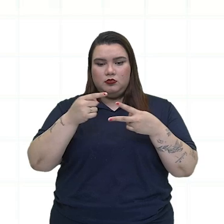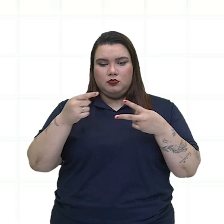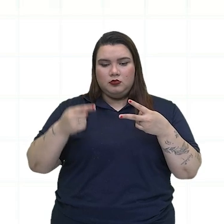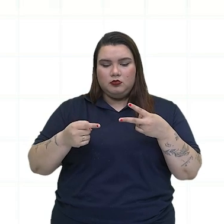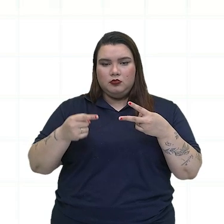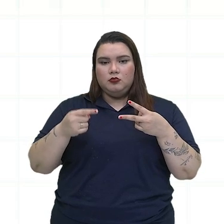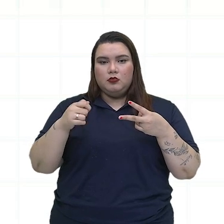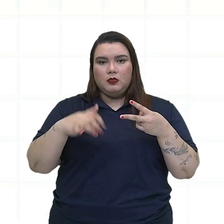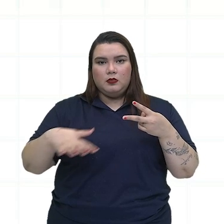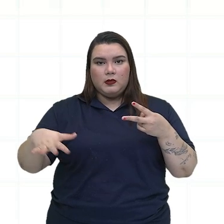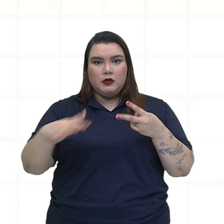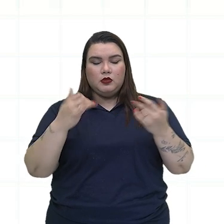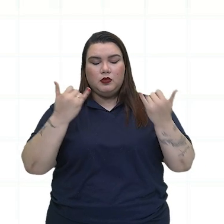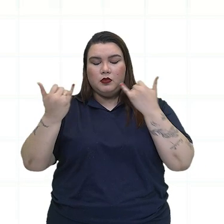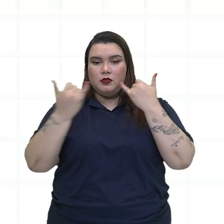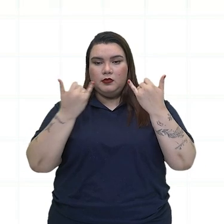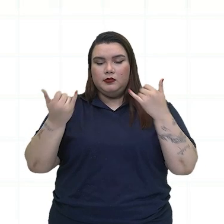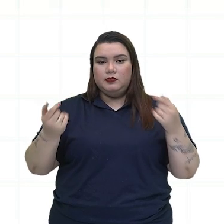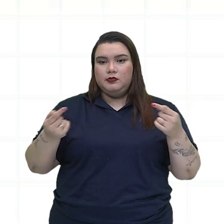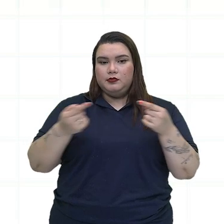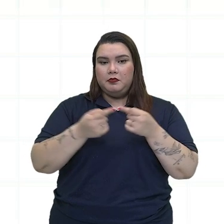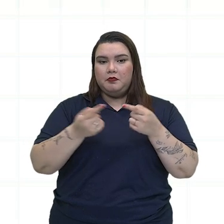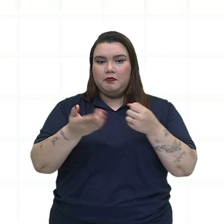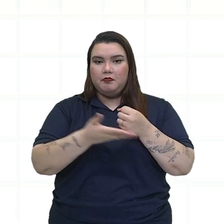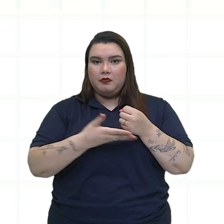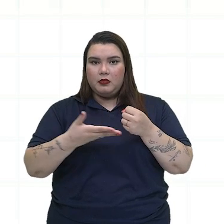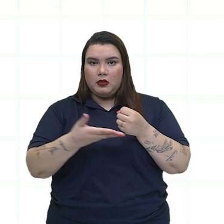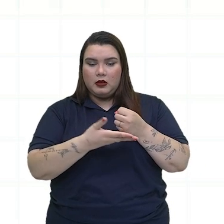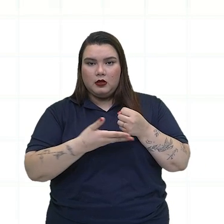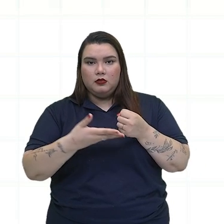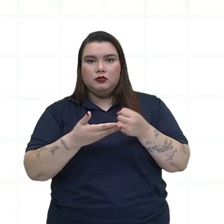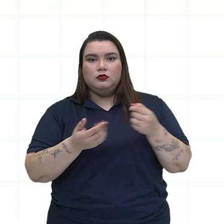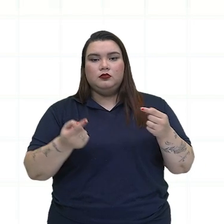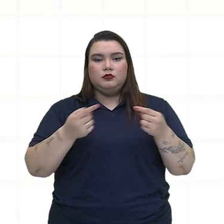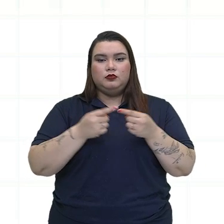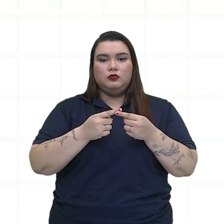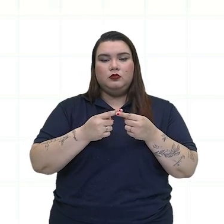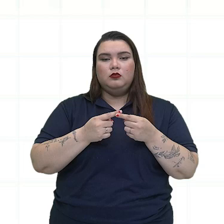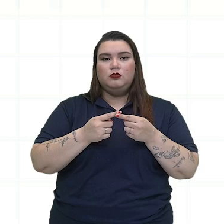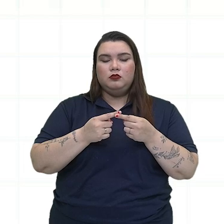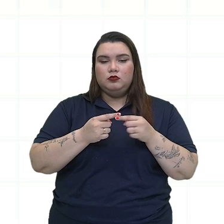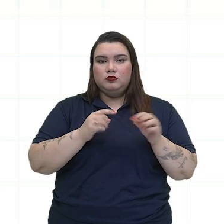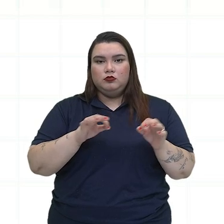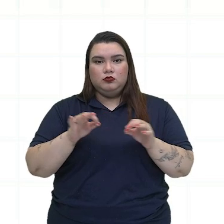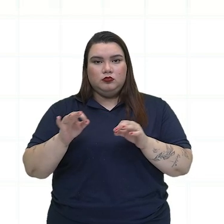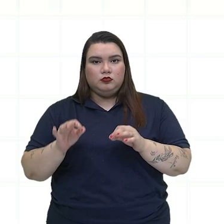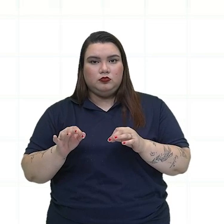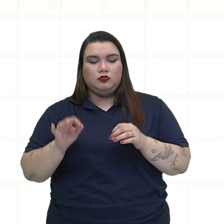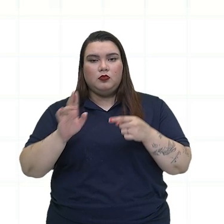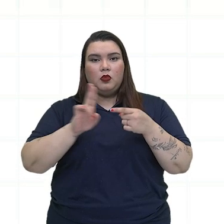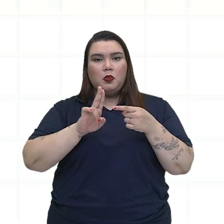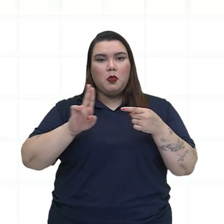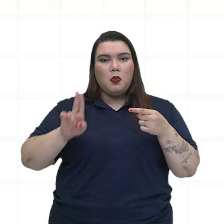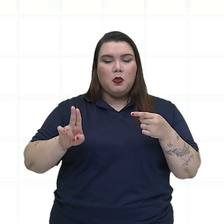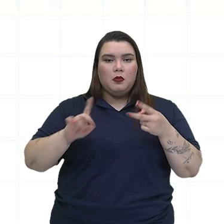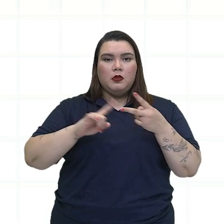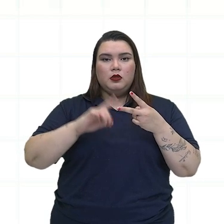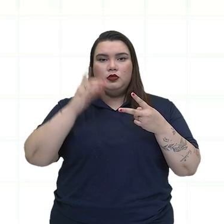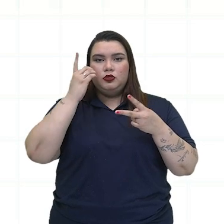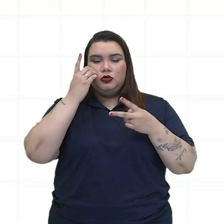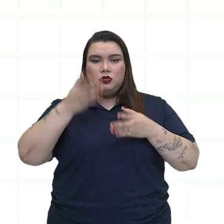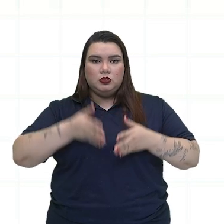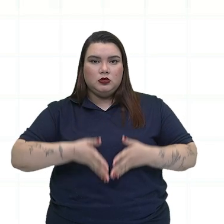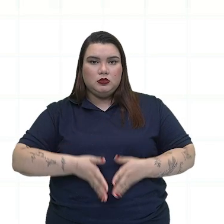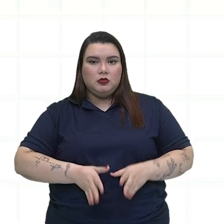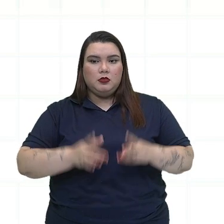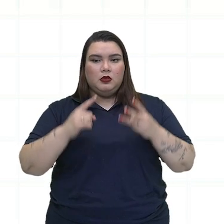Duas categorias de informação, que são as informações básicas, name, date of birth, que é a data de nascimento, gender, que é